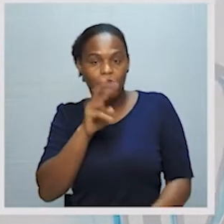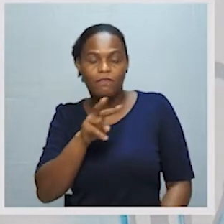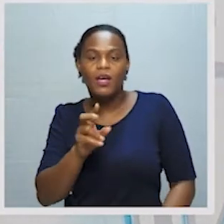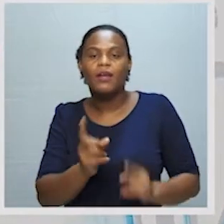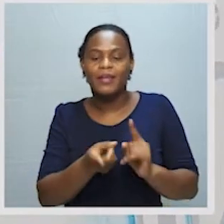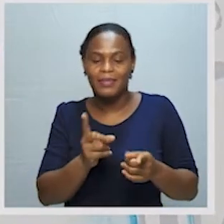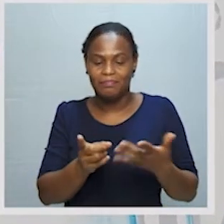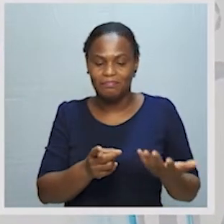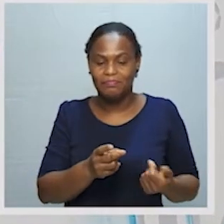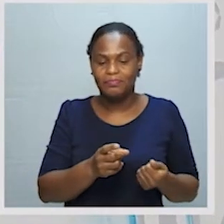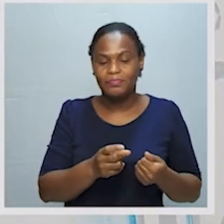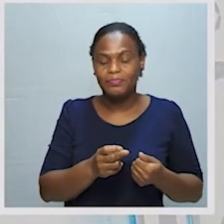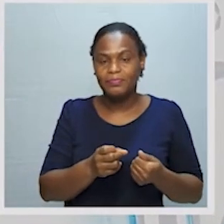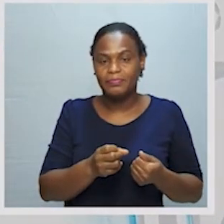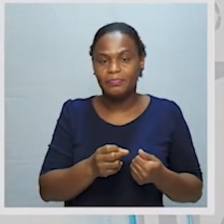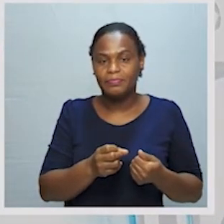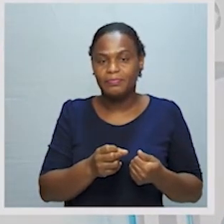também ver que,